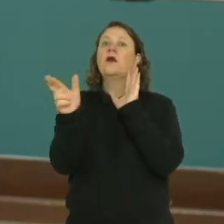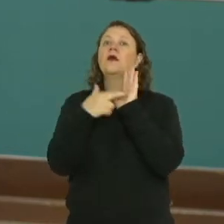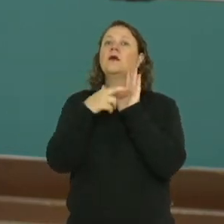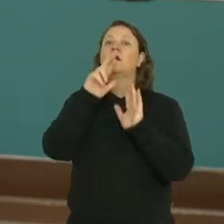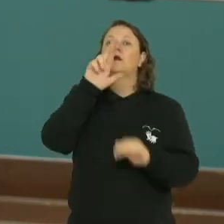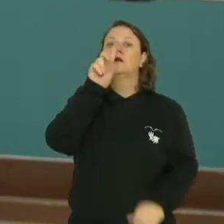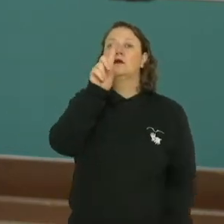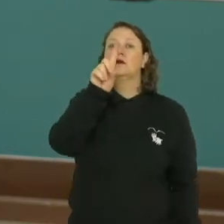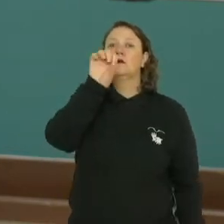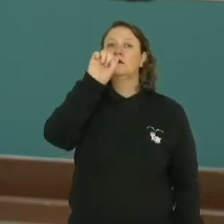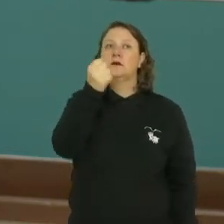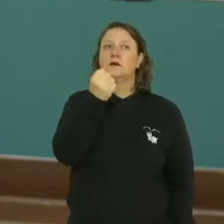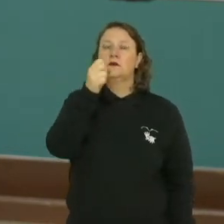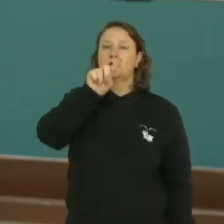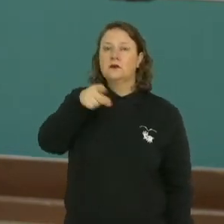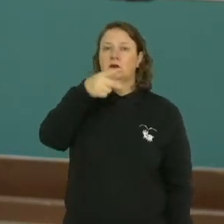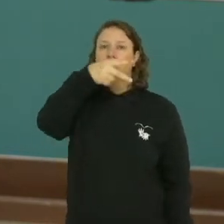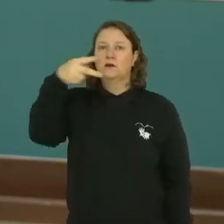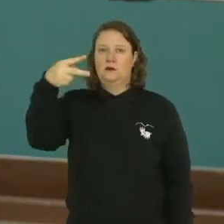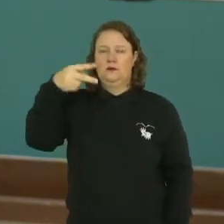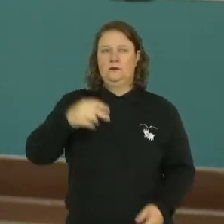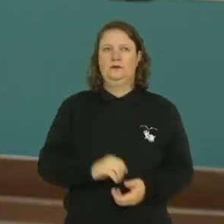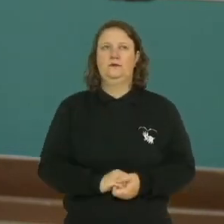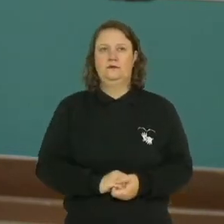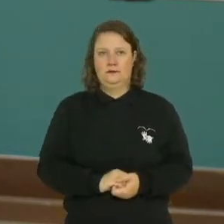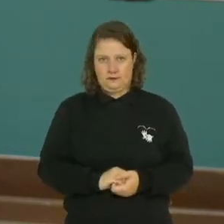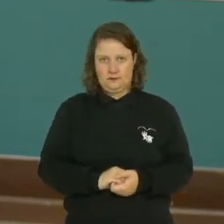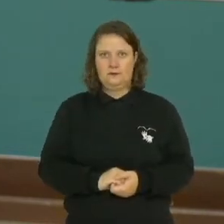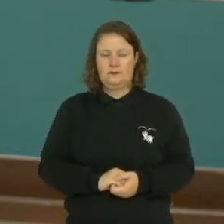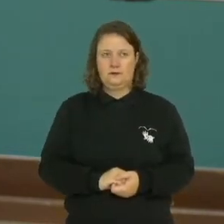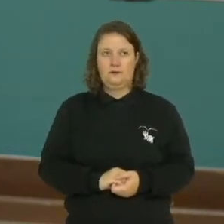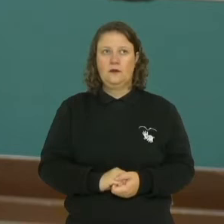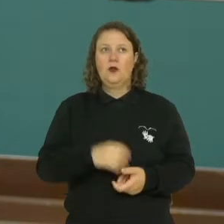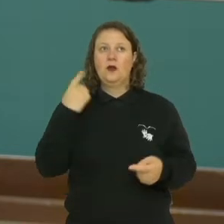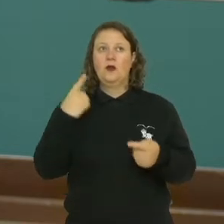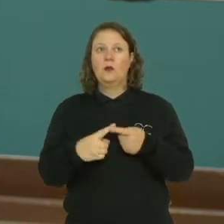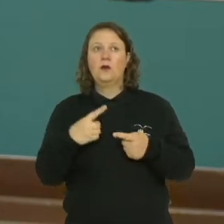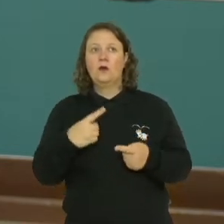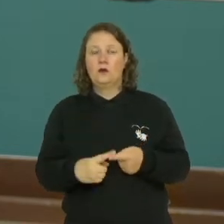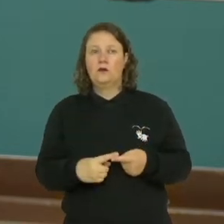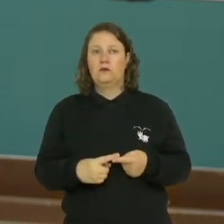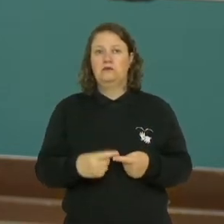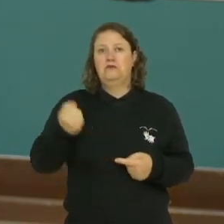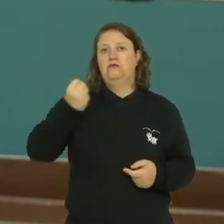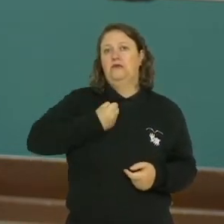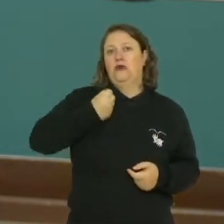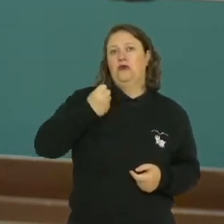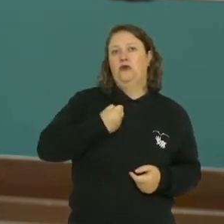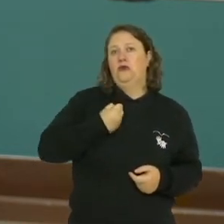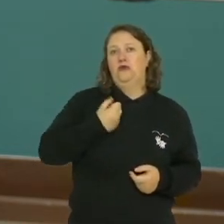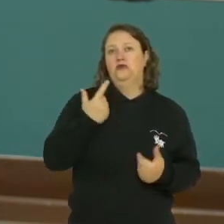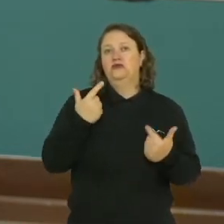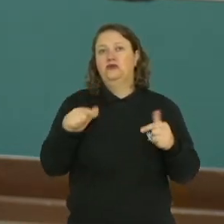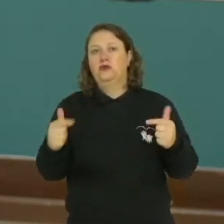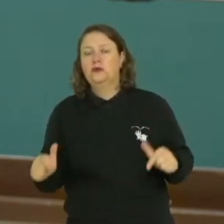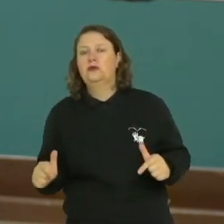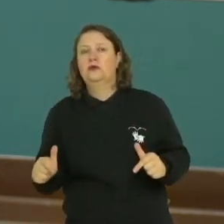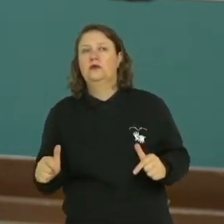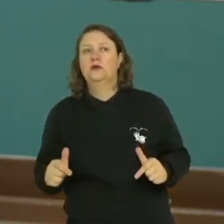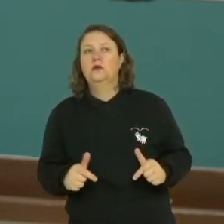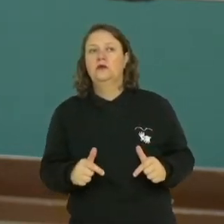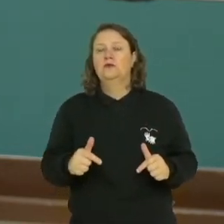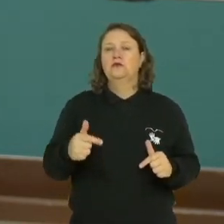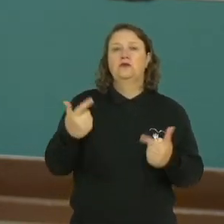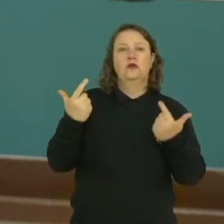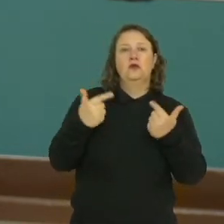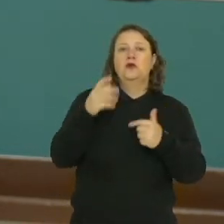aqui. Essa resposta aqui deu 0,2, né? Porque não tinha número aqui, sobrou 6, não tinha número para baixar